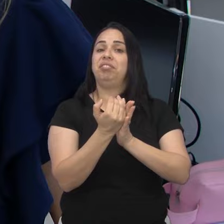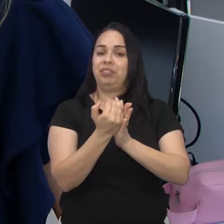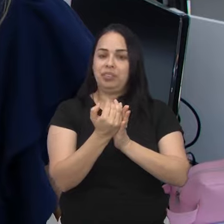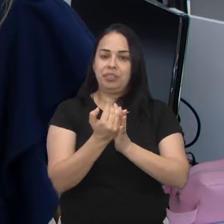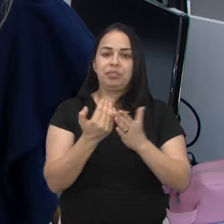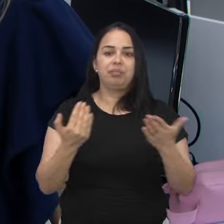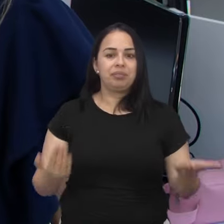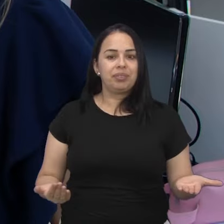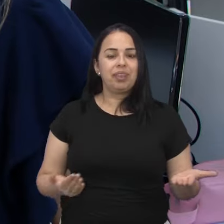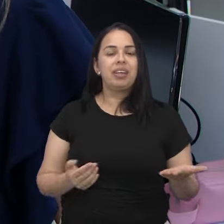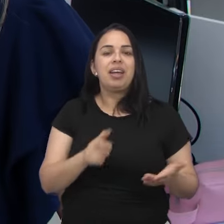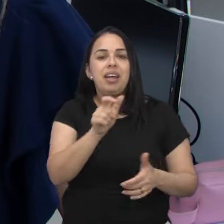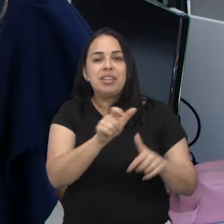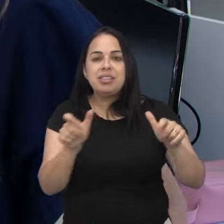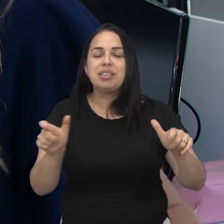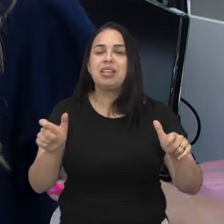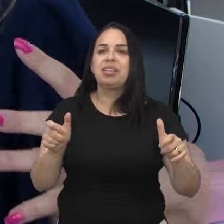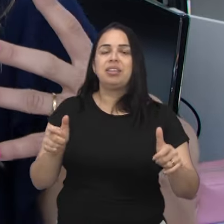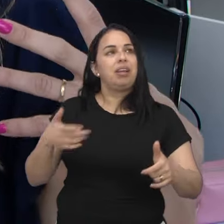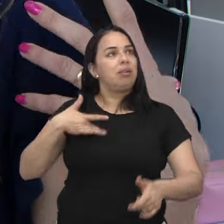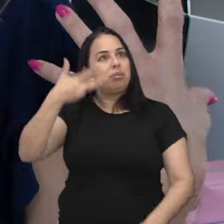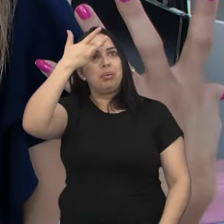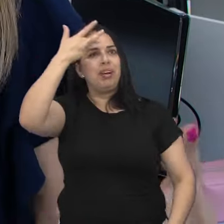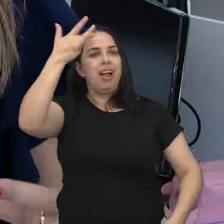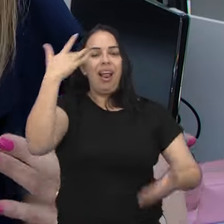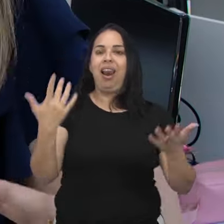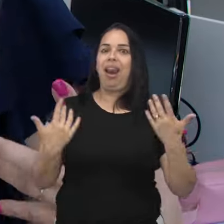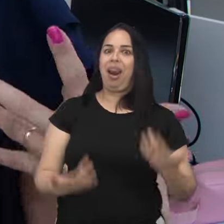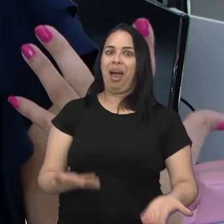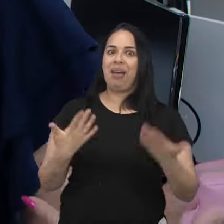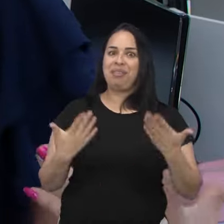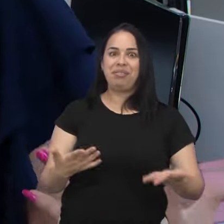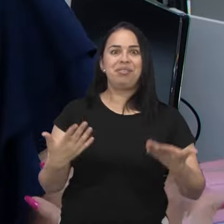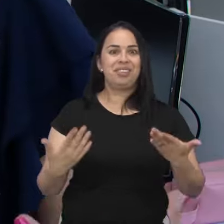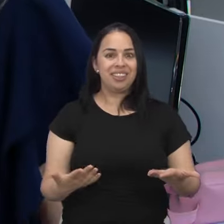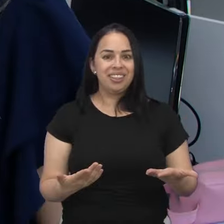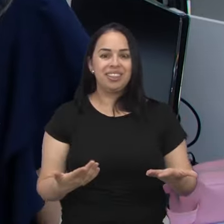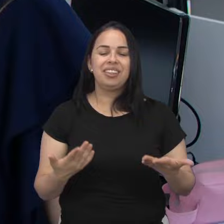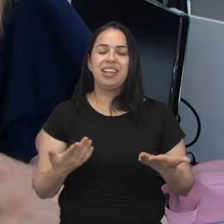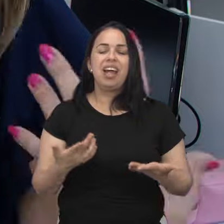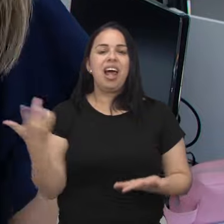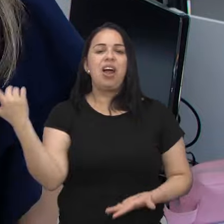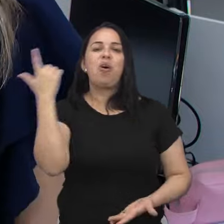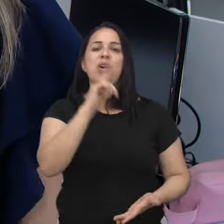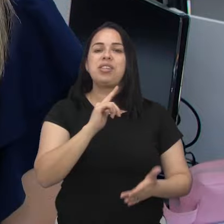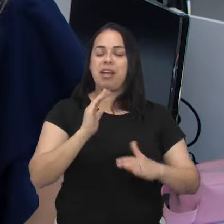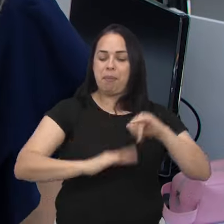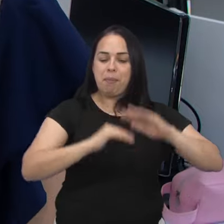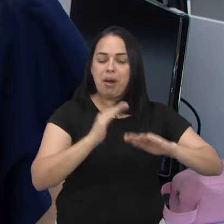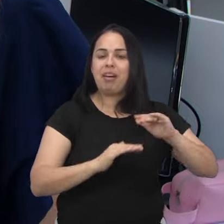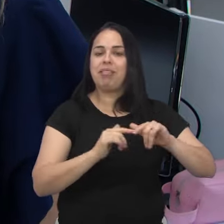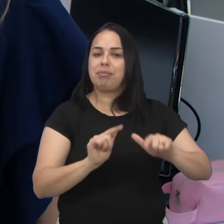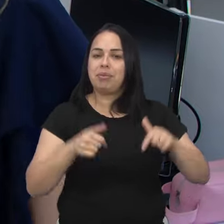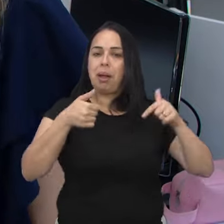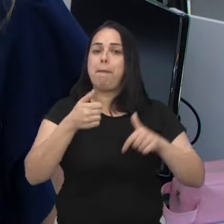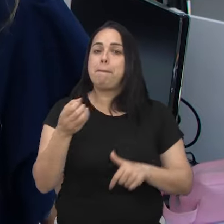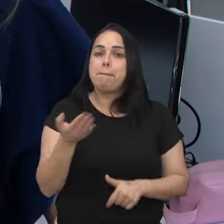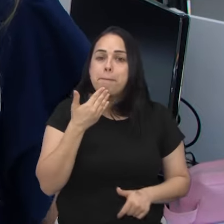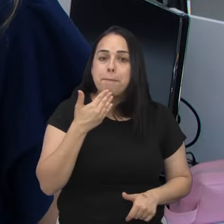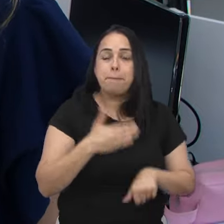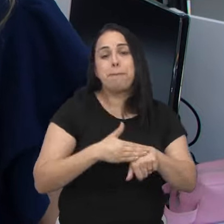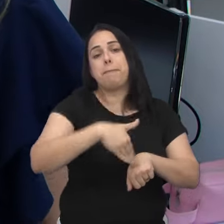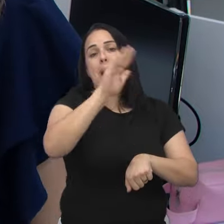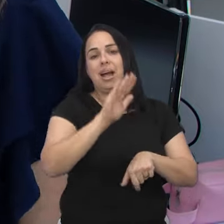pessoas que trabalham com bem-estar e estão com com com a cabeça boa né e propícia a trabalho elas conseguem ser mais